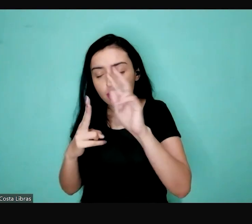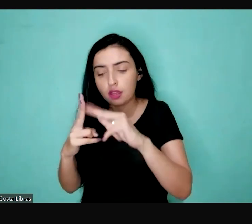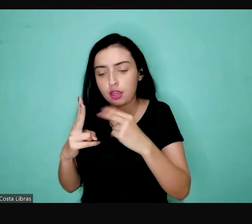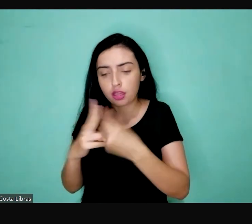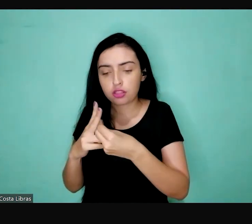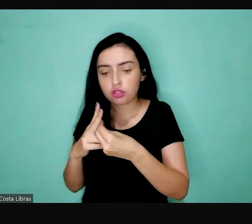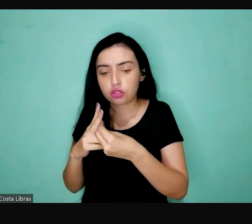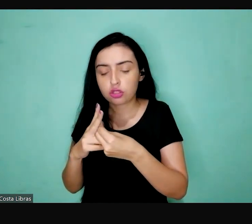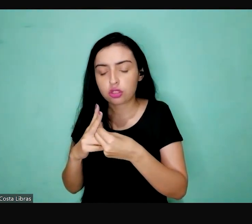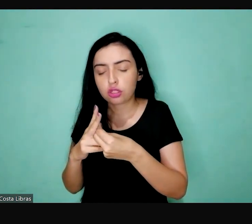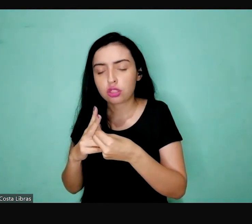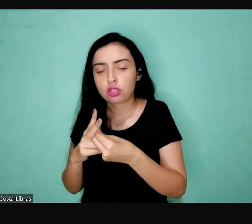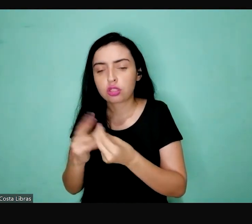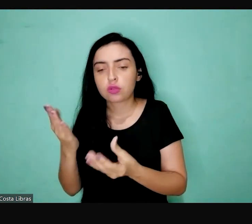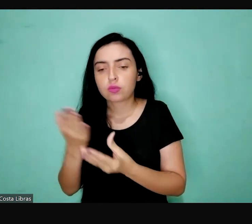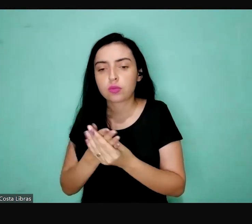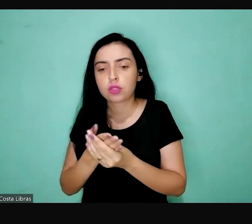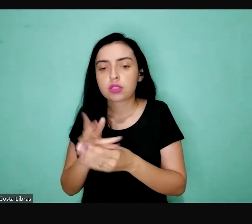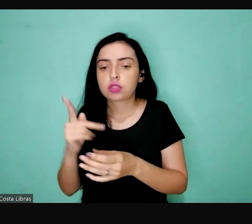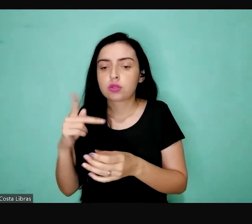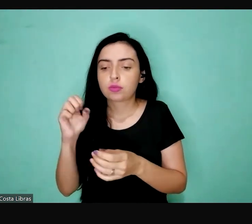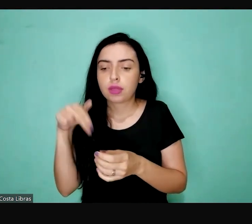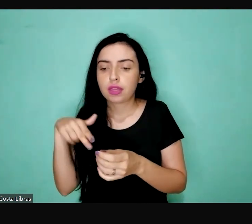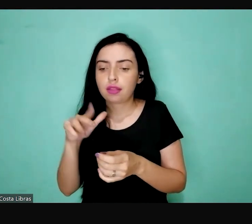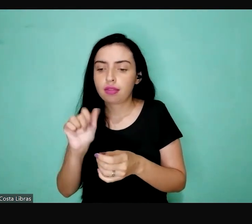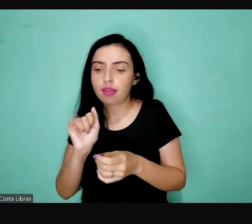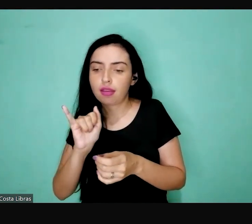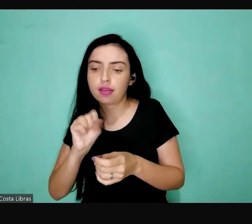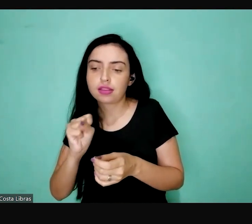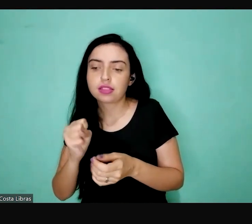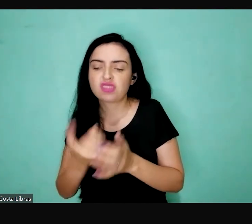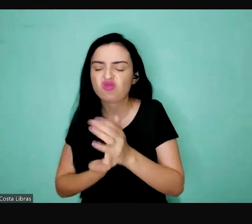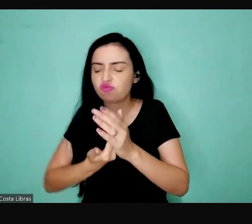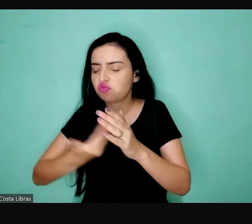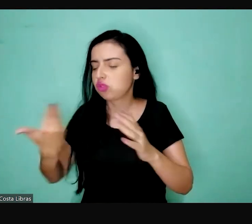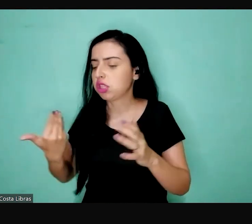do ordenamento, expulsada do direito espanhol